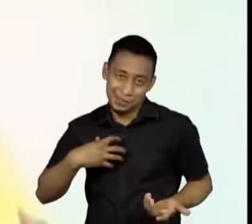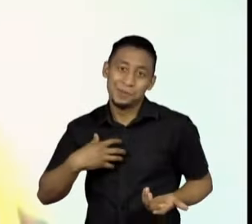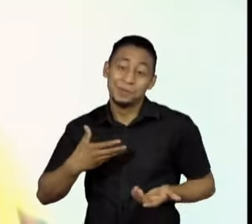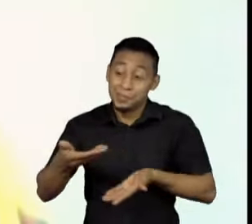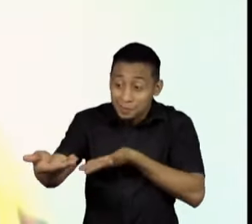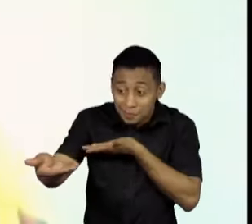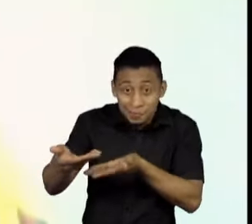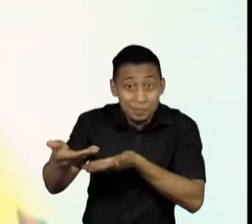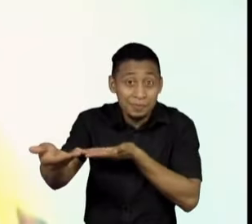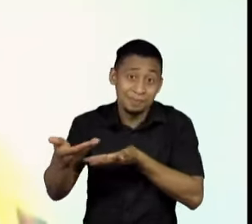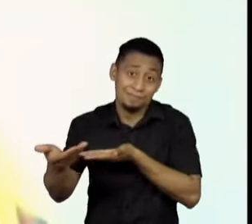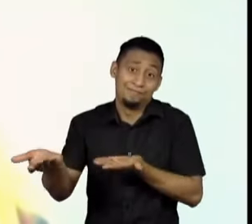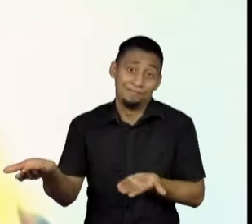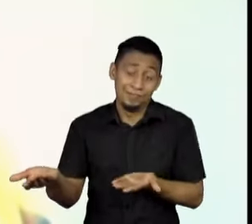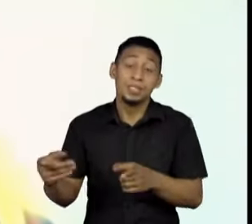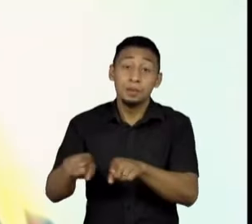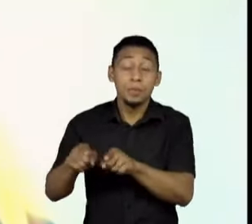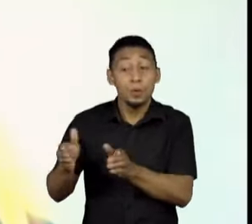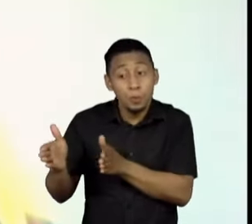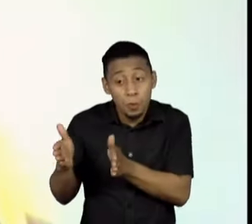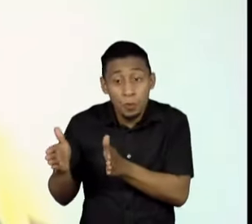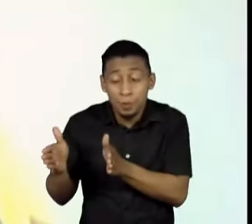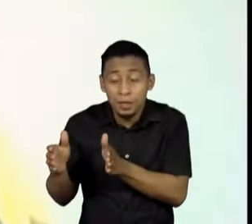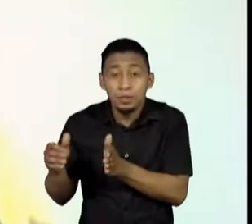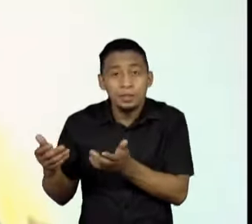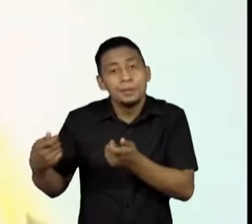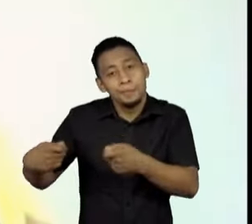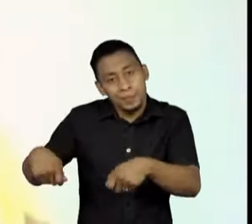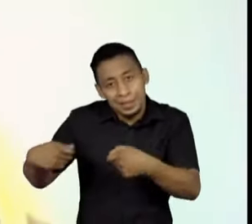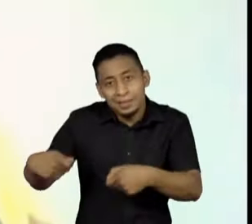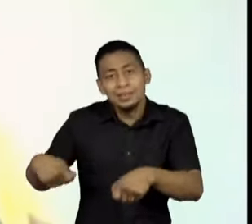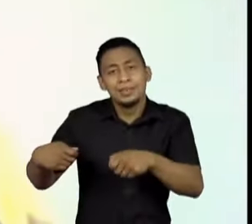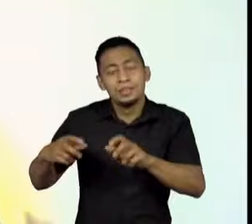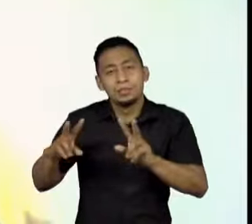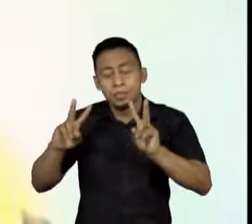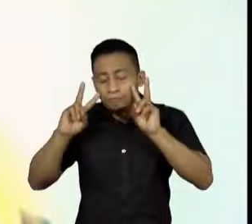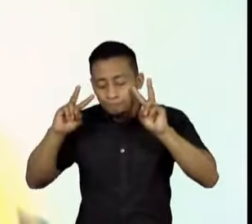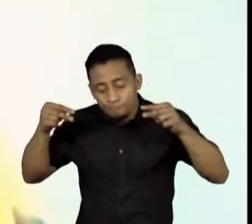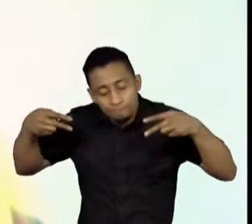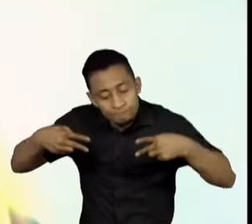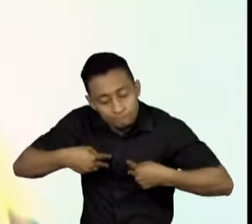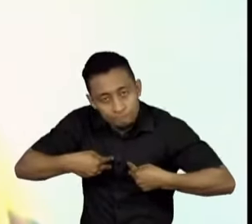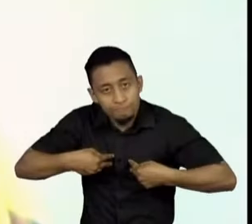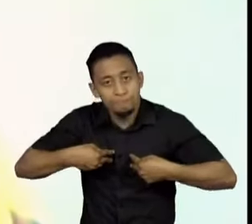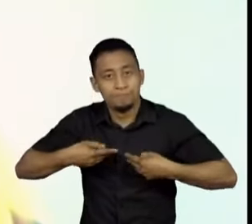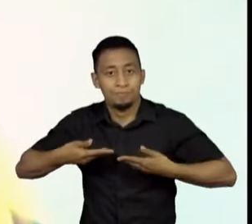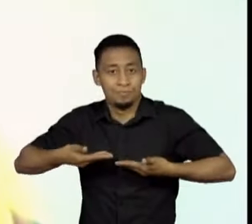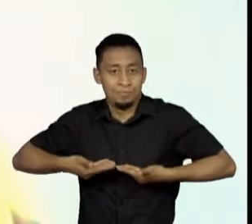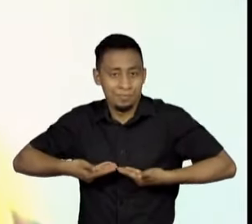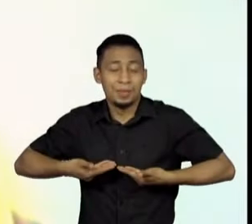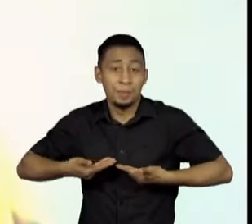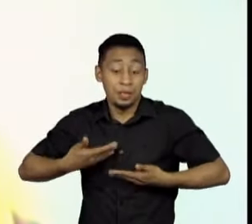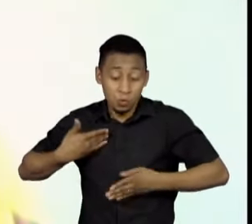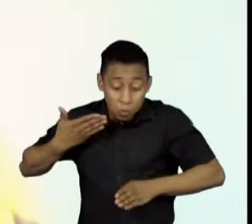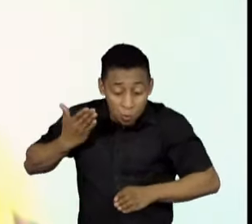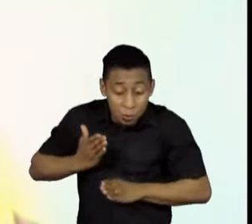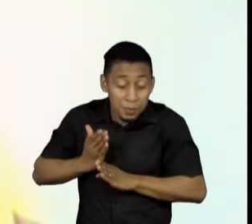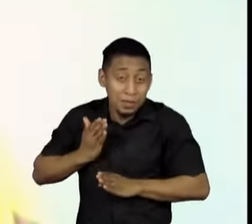um momento que a gente precise, né, de uma certa introspecção para